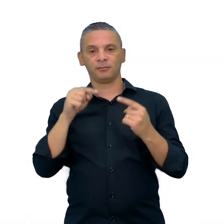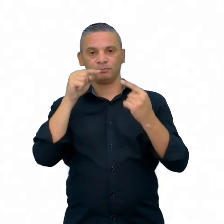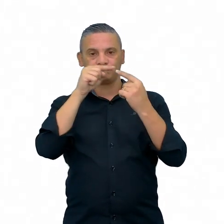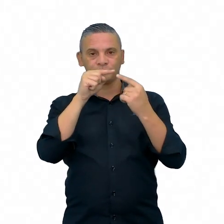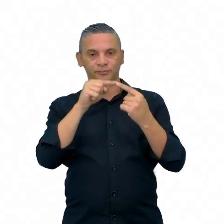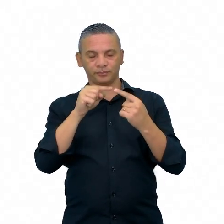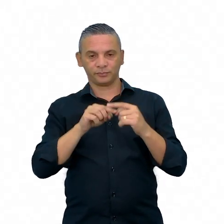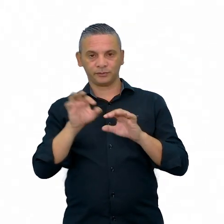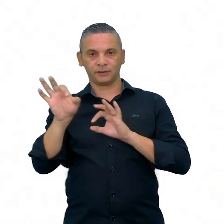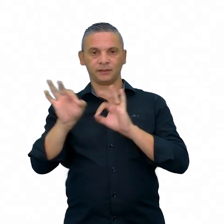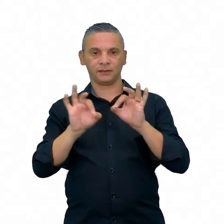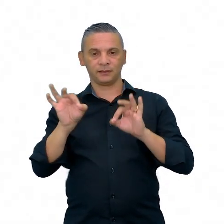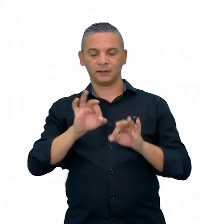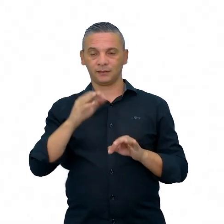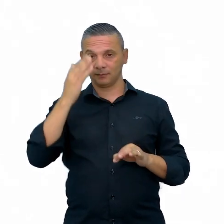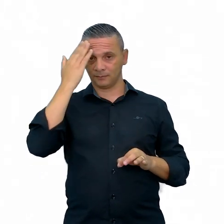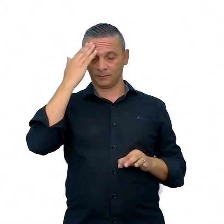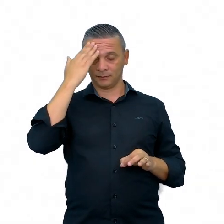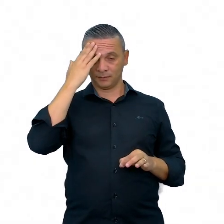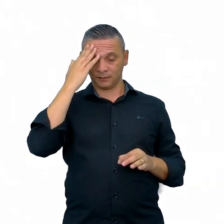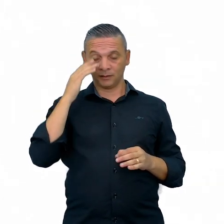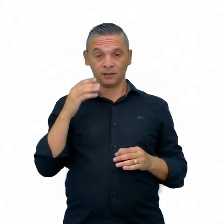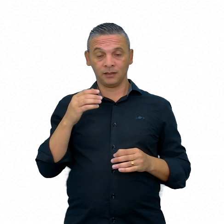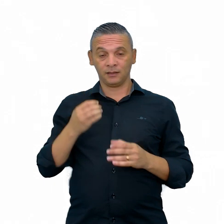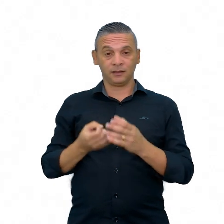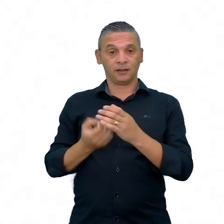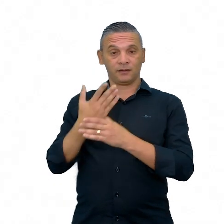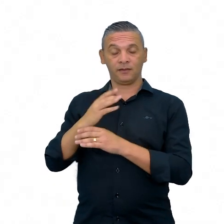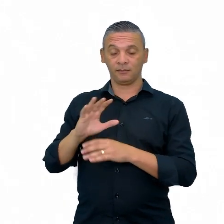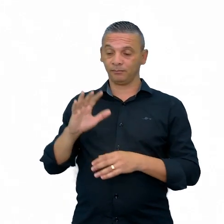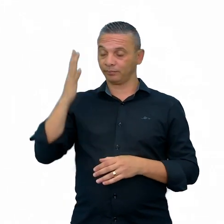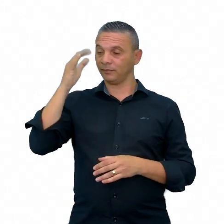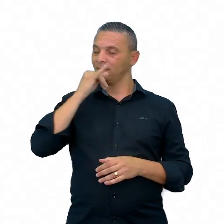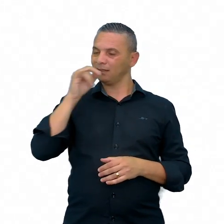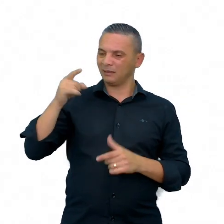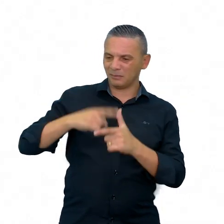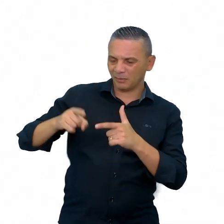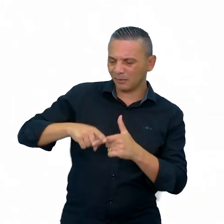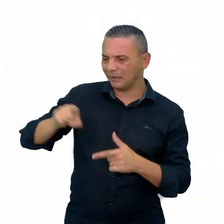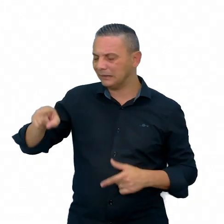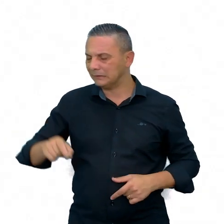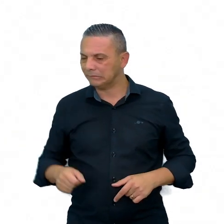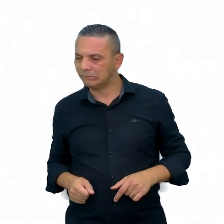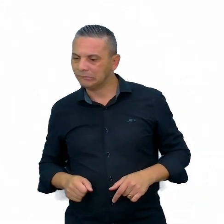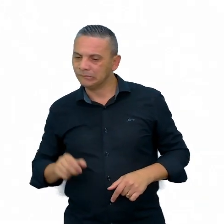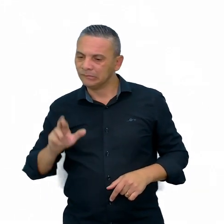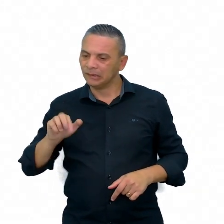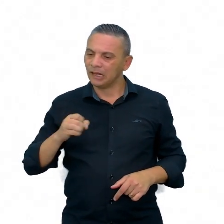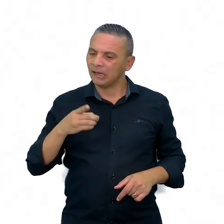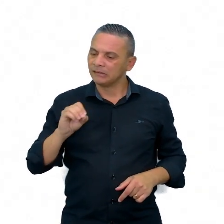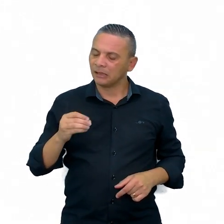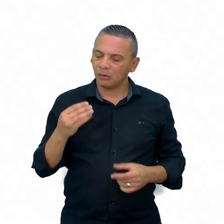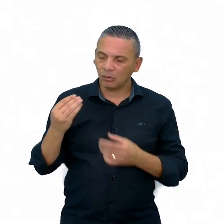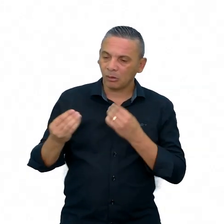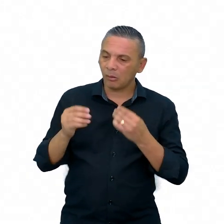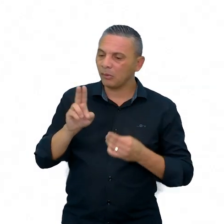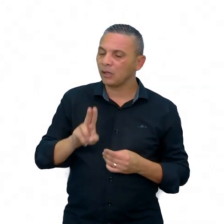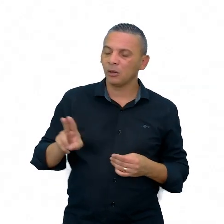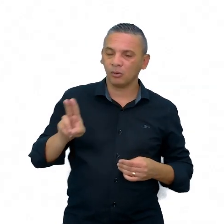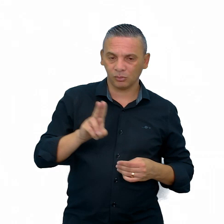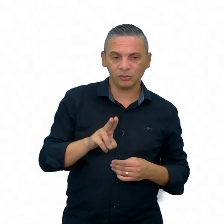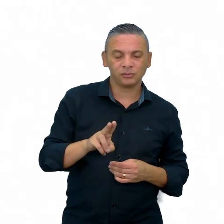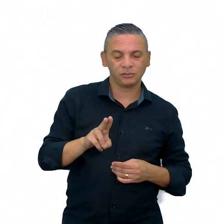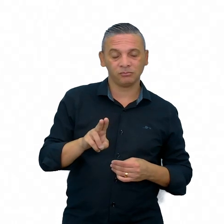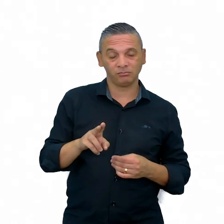esse degrau da taxonomia de Bloom, que é elaborar uma situação, um problema que envolva o conceito de razão. Se ele está elaborando